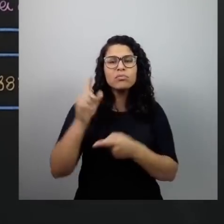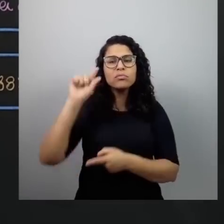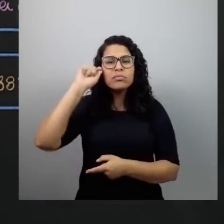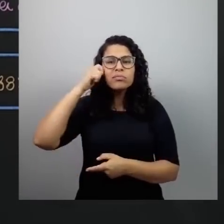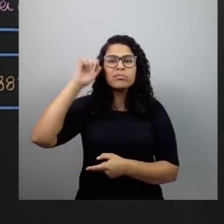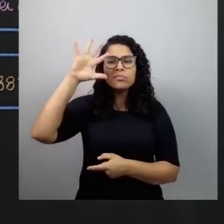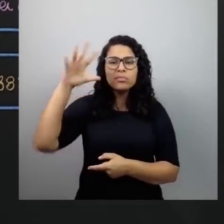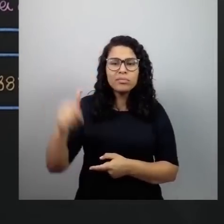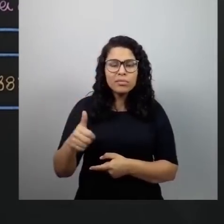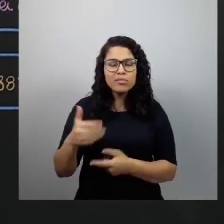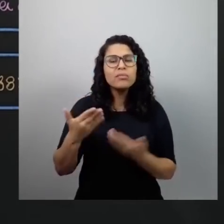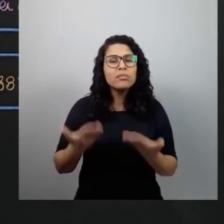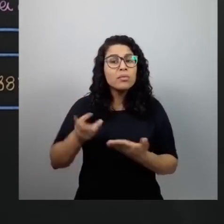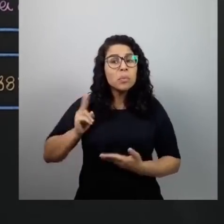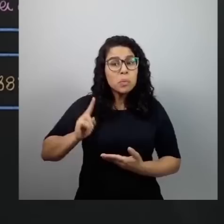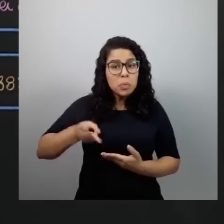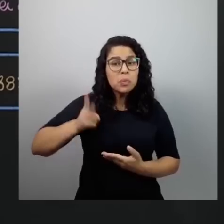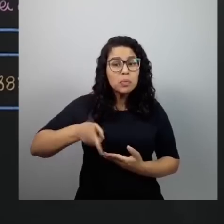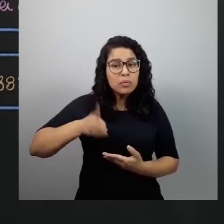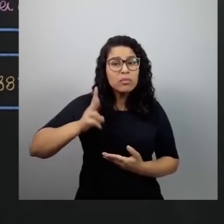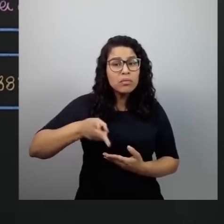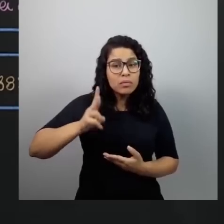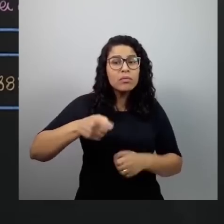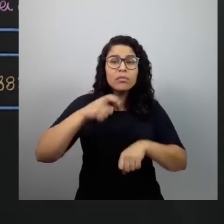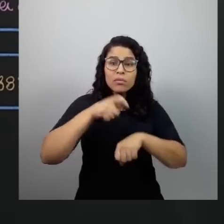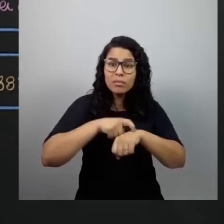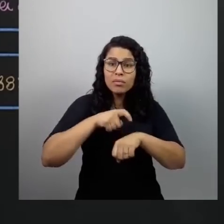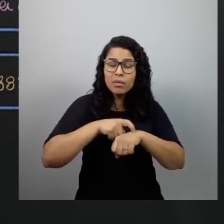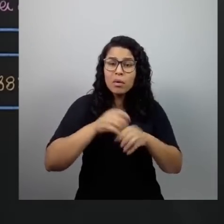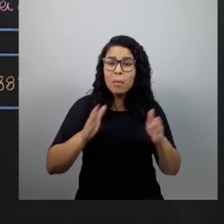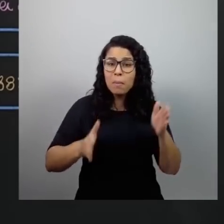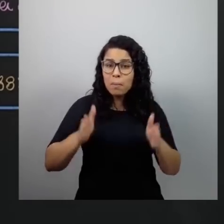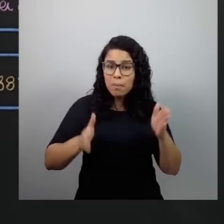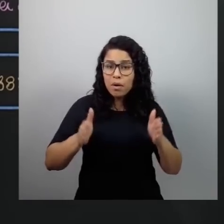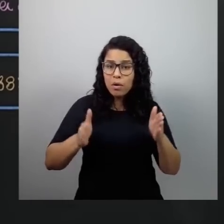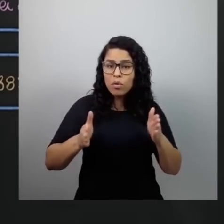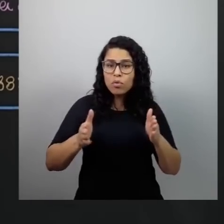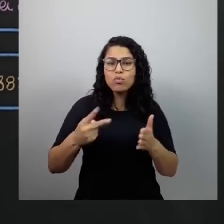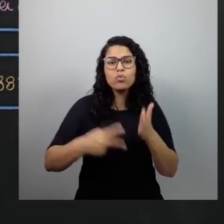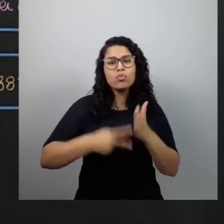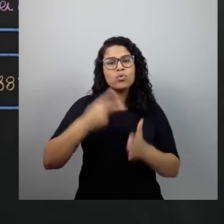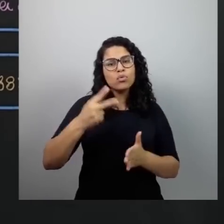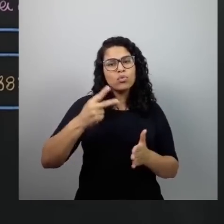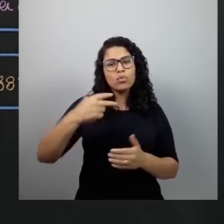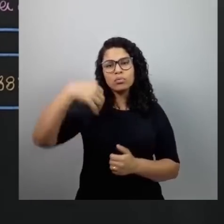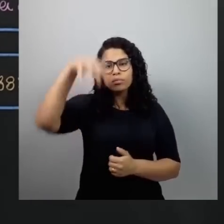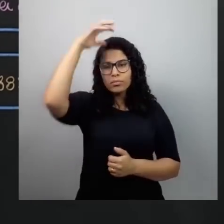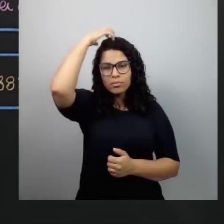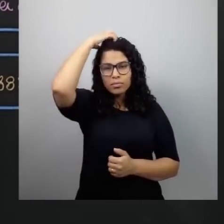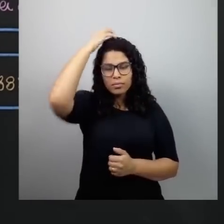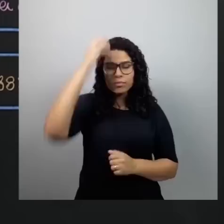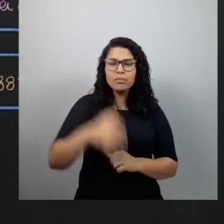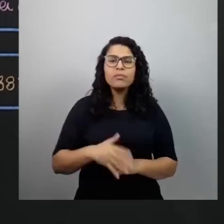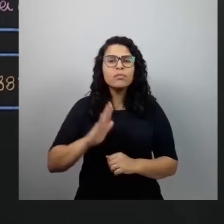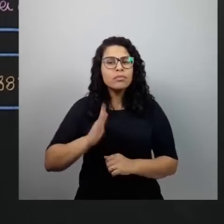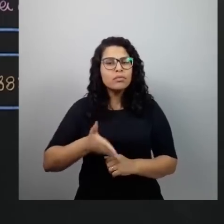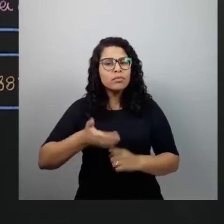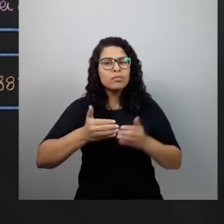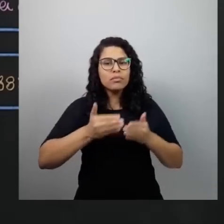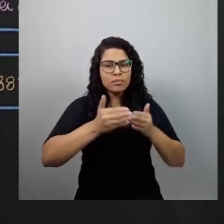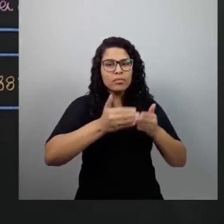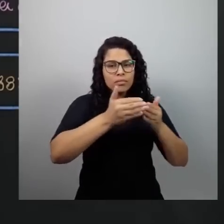herança ela permanecia no período do segundo reinado. Né? Falamos dessa questão dos navios